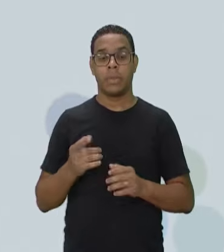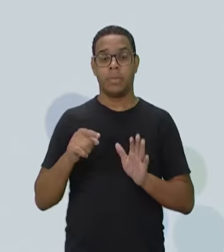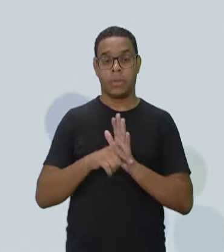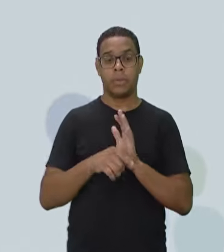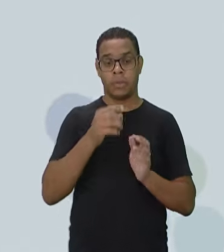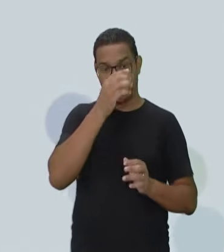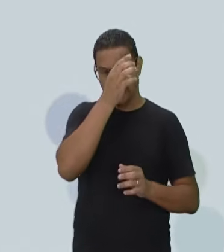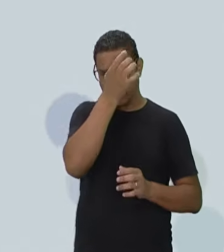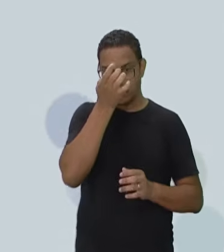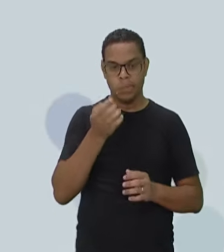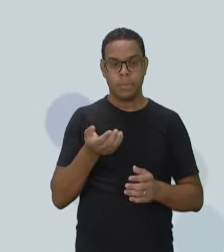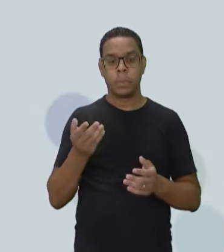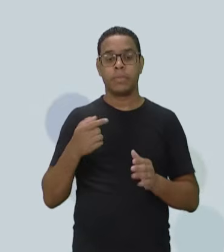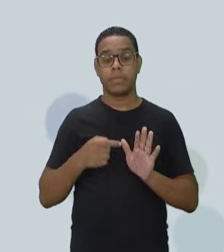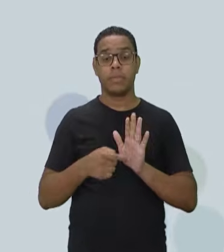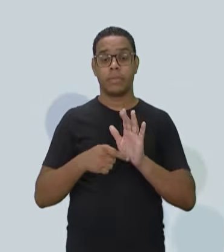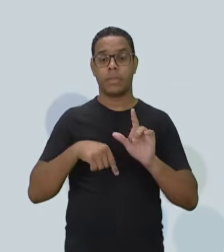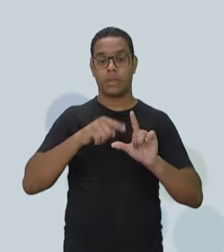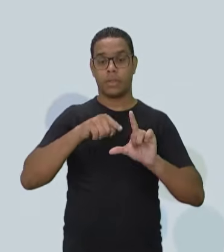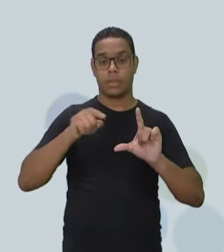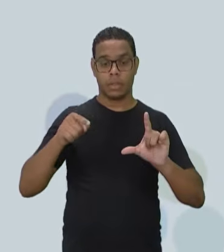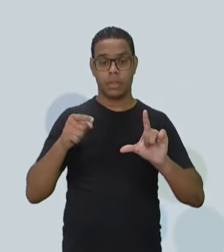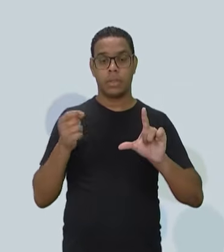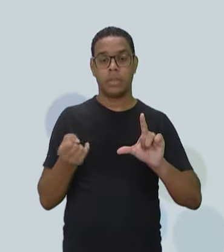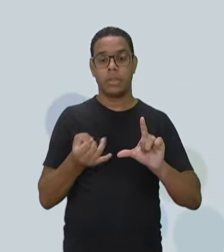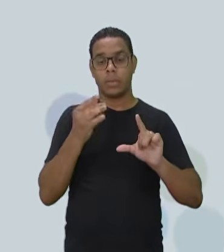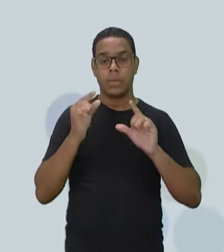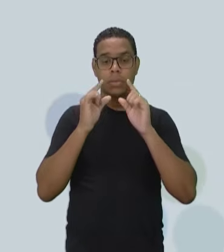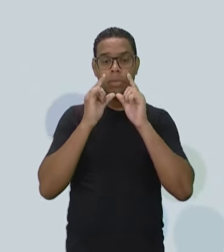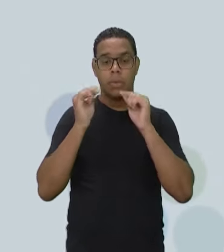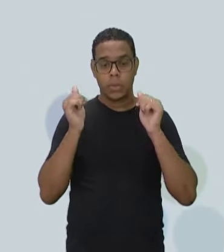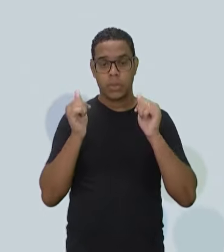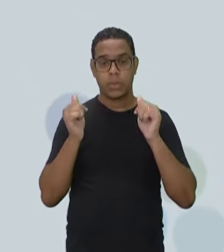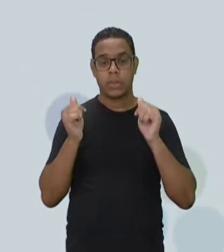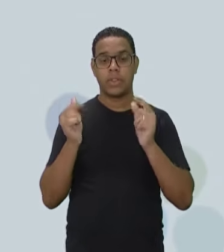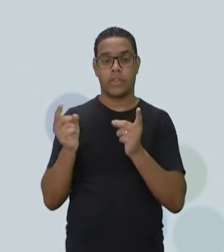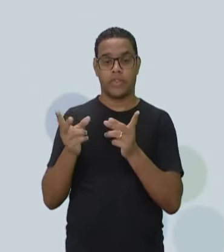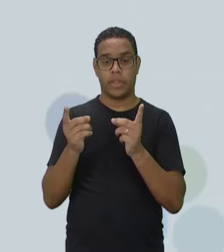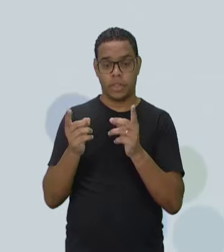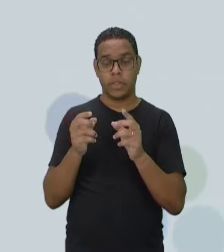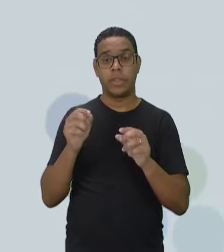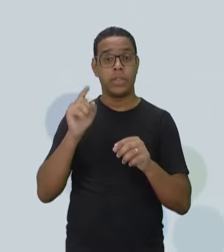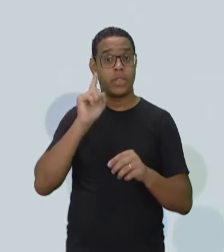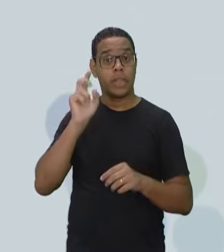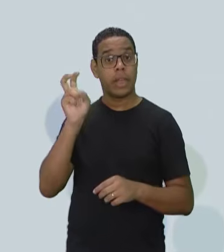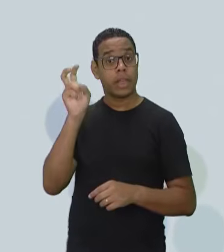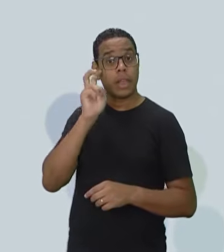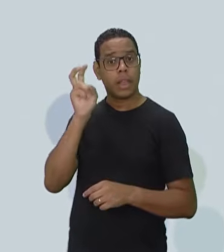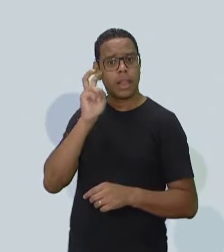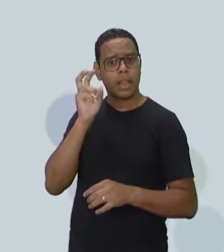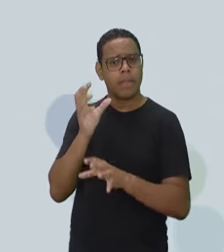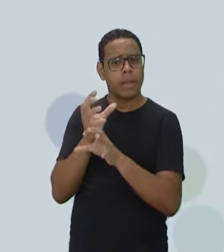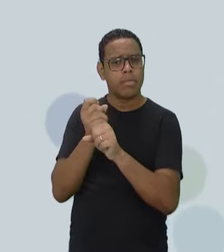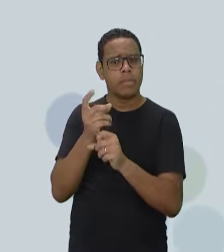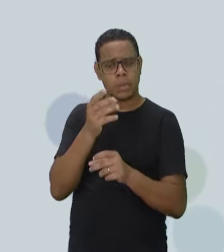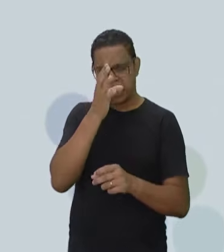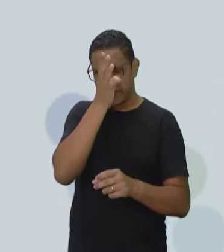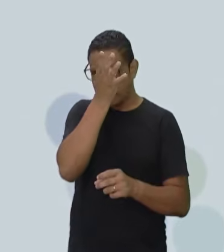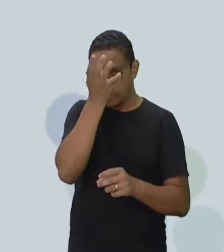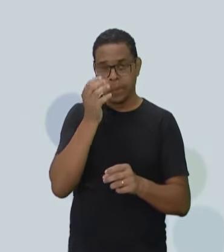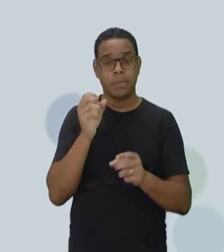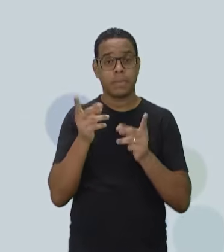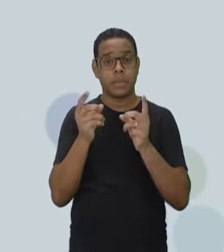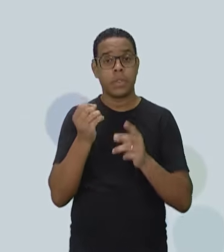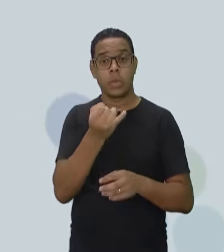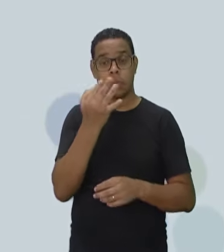pergunta. De acordo com esse gráfico, quantos bombons foram vendidos na quinta-feira dessa